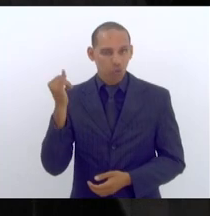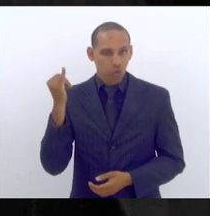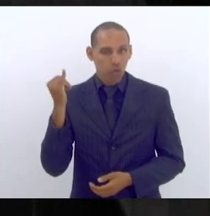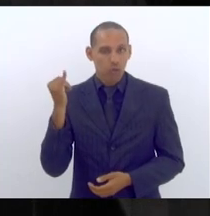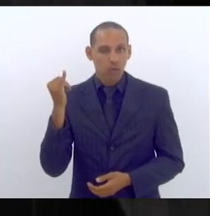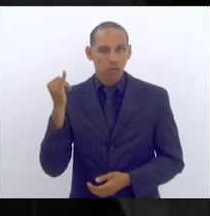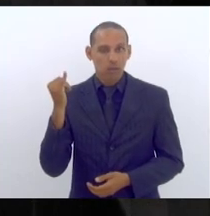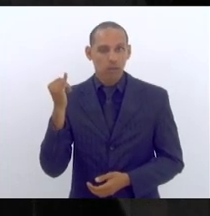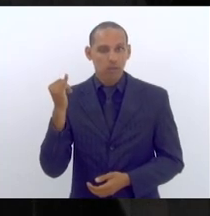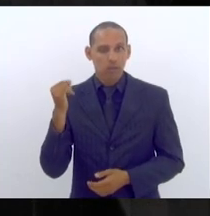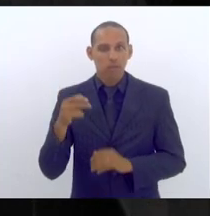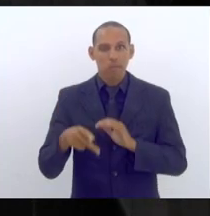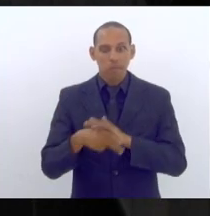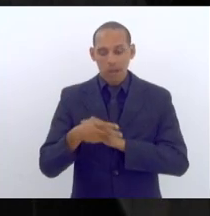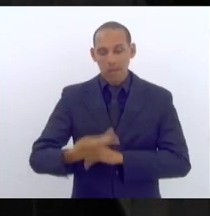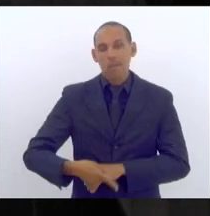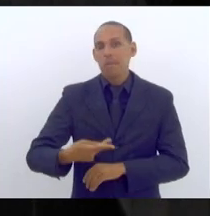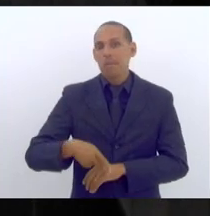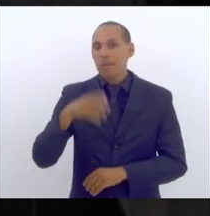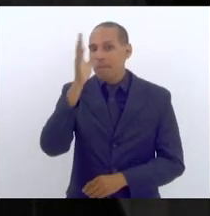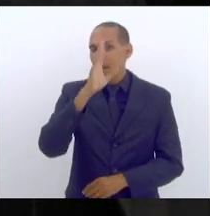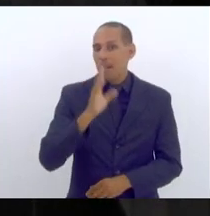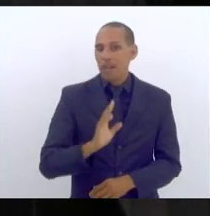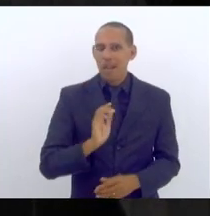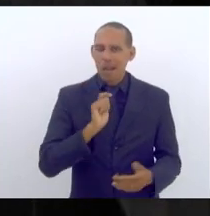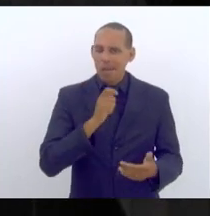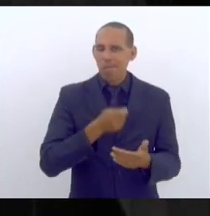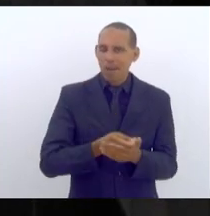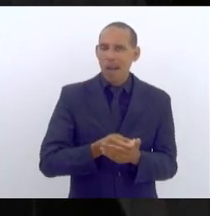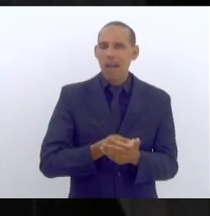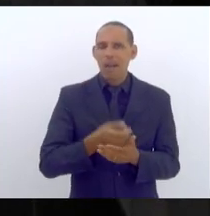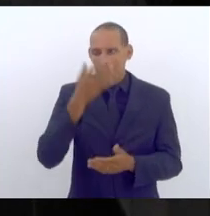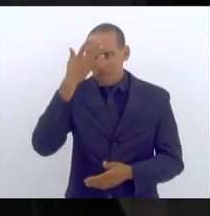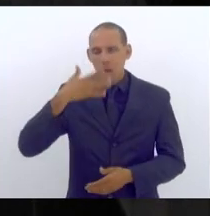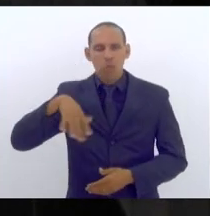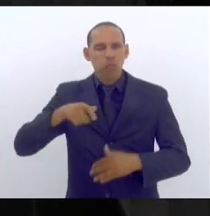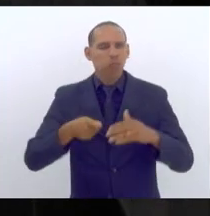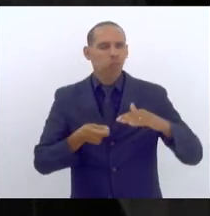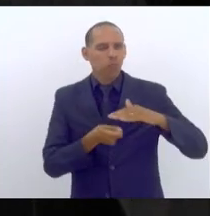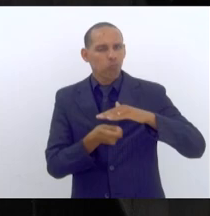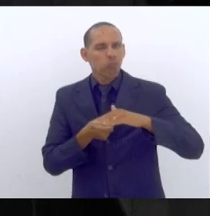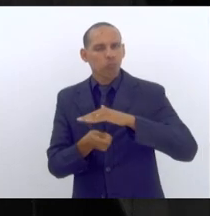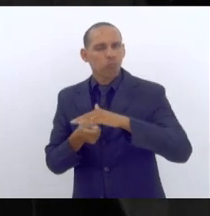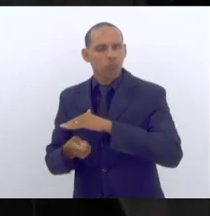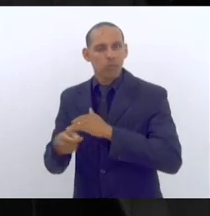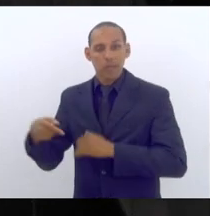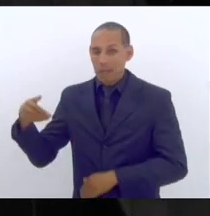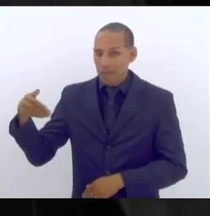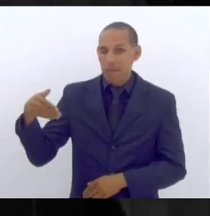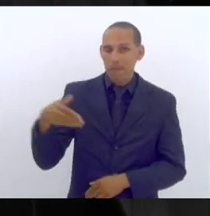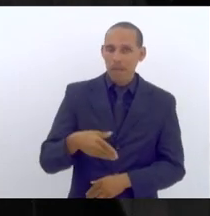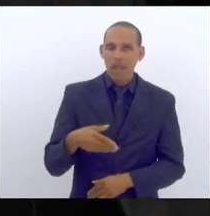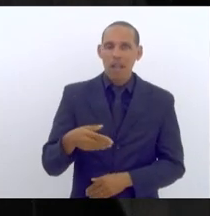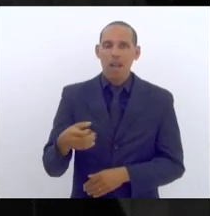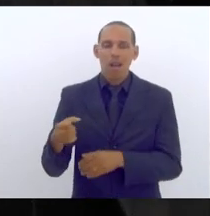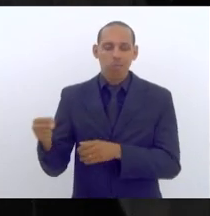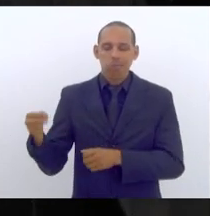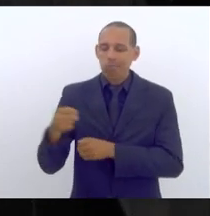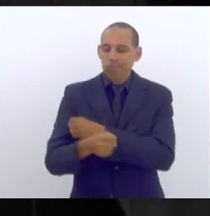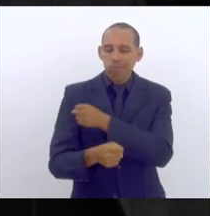que o Brasil paga para os investidores que vierem aqui alocar